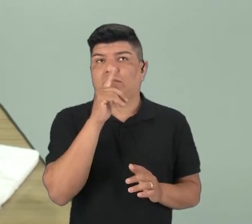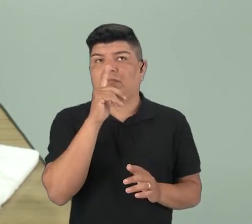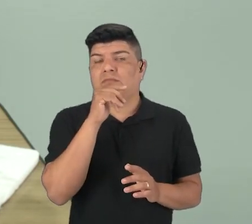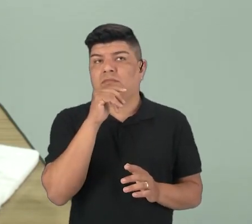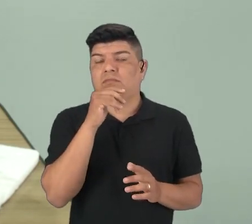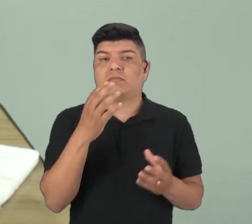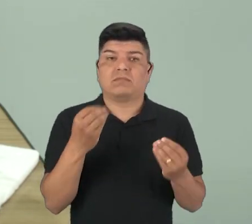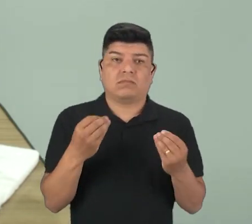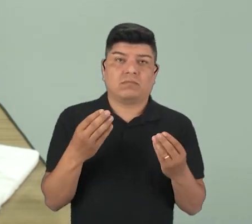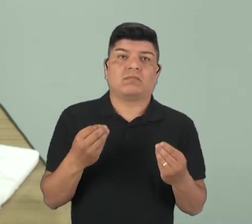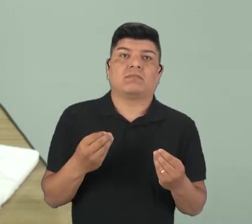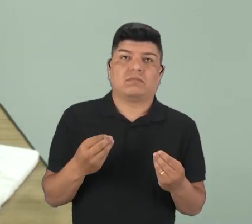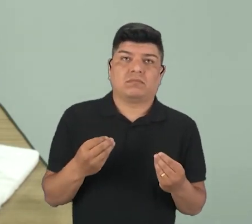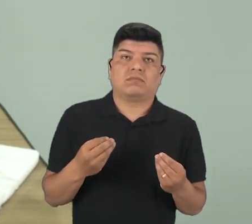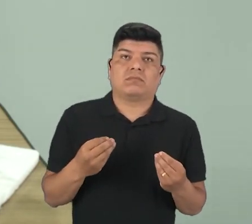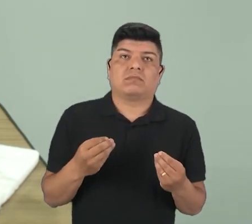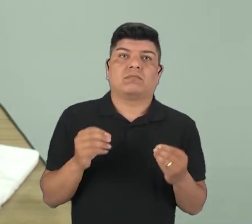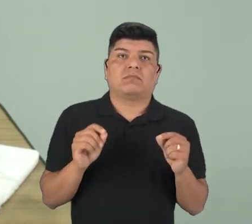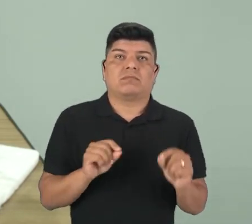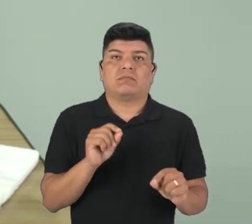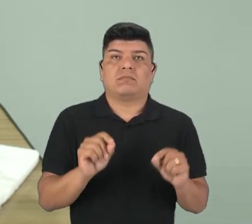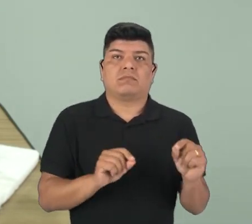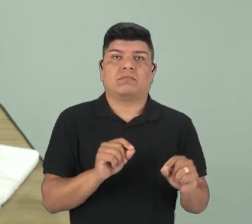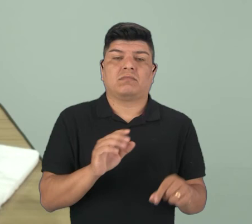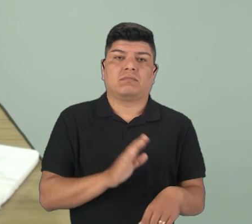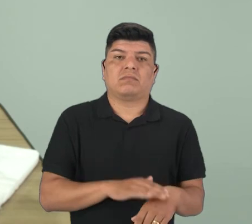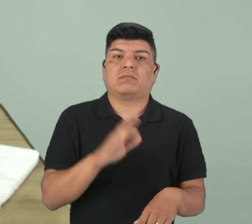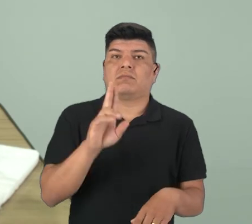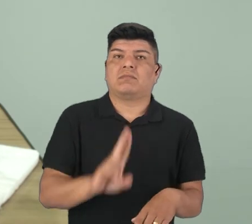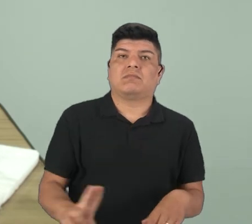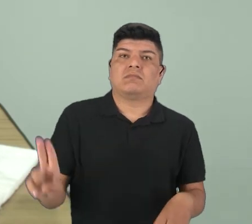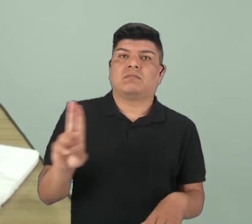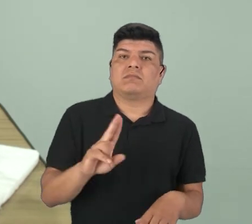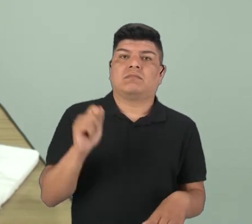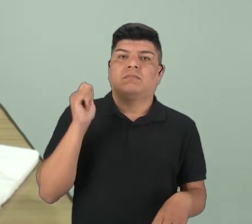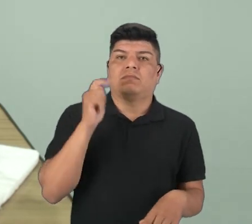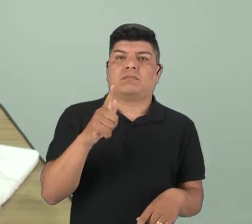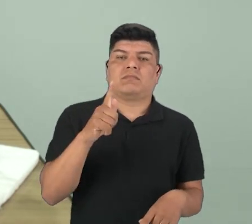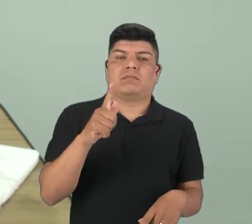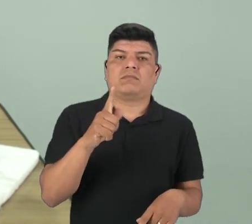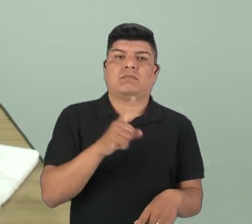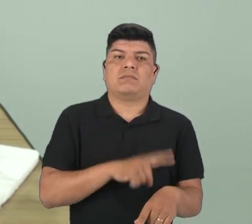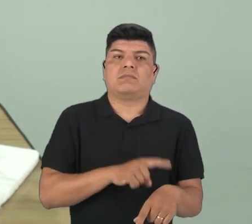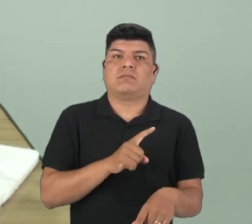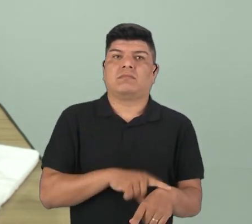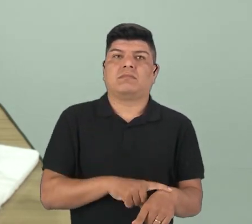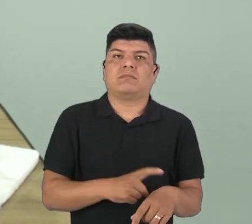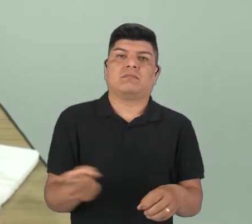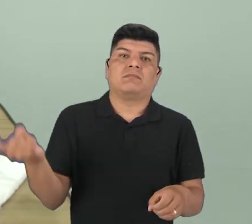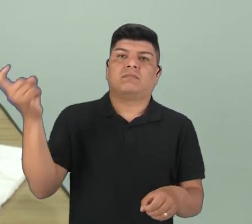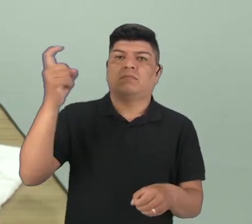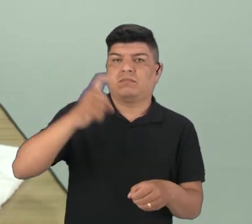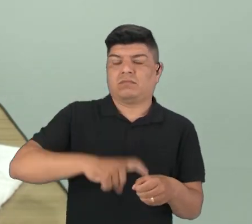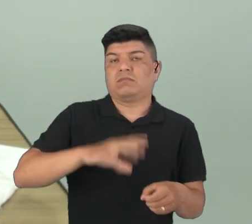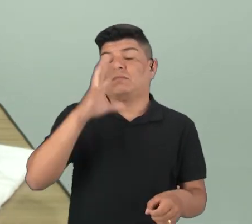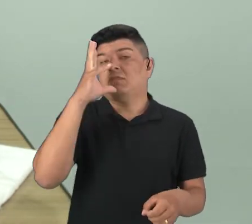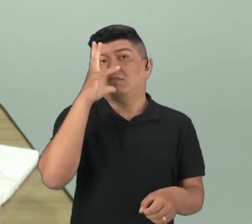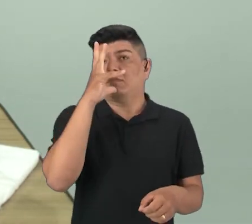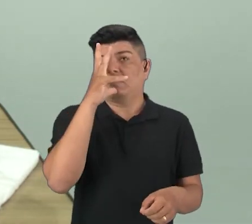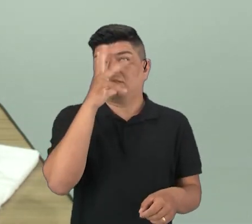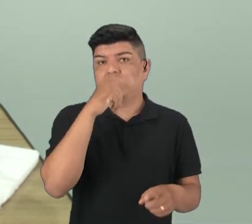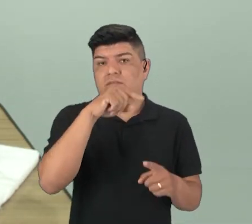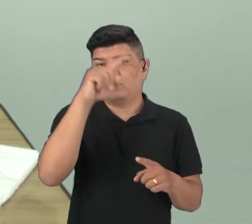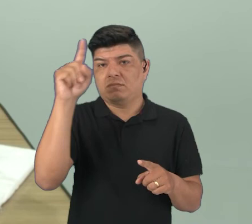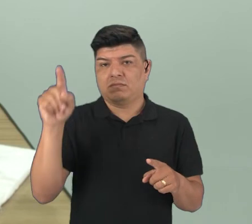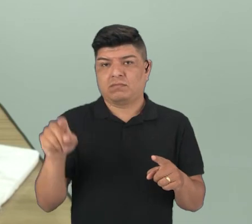desperdiça tanta água, que é muito mais utilizada do que o tempo que ela leva para voltar, para o ciclo